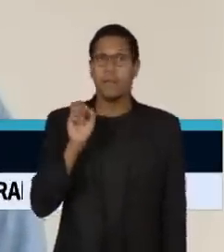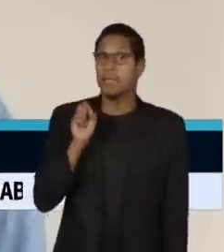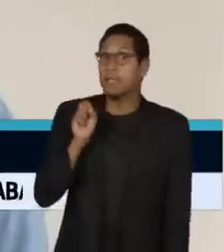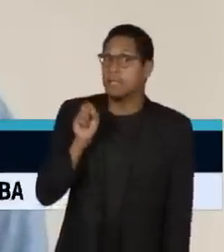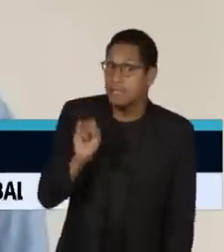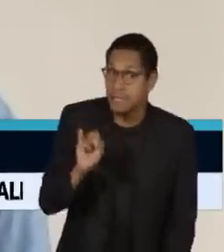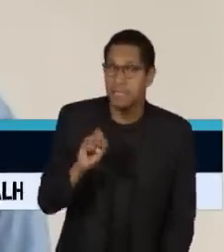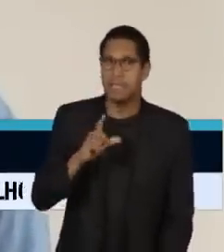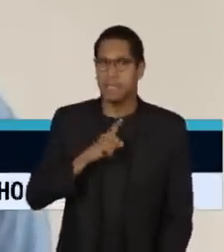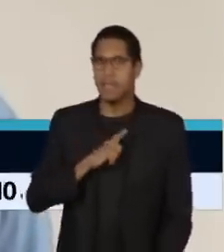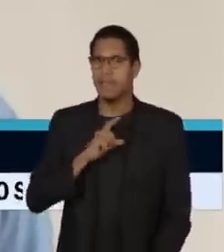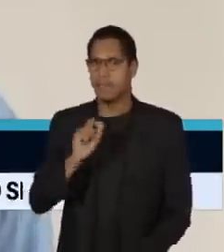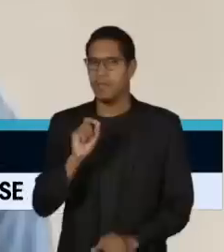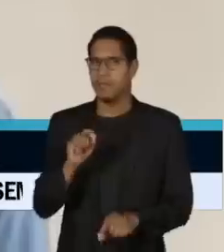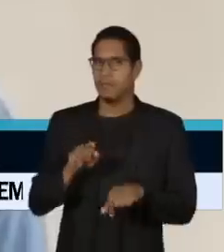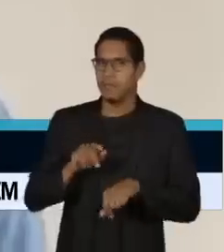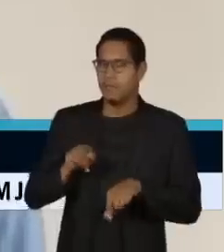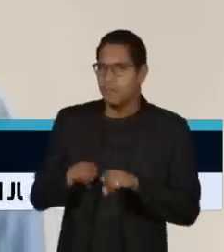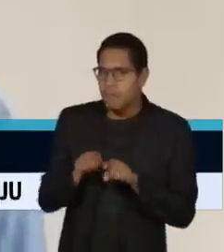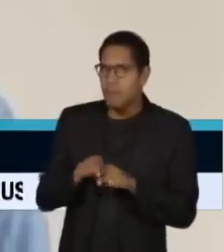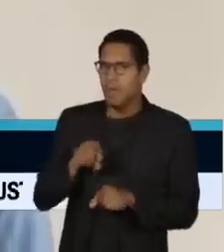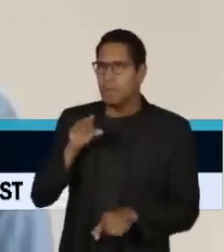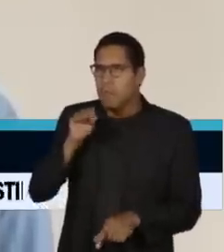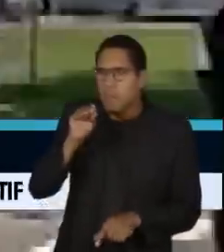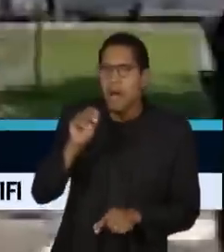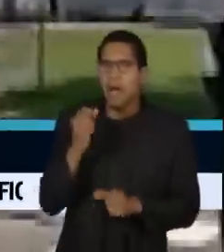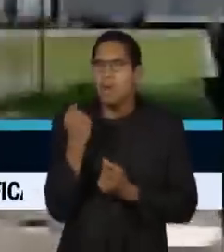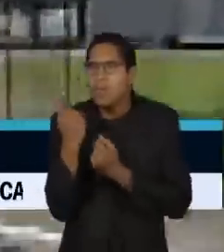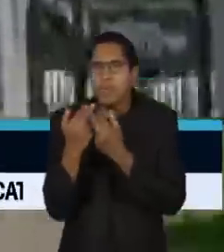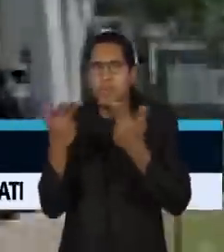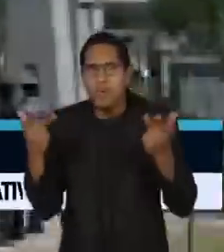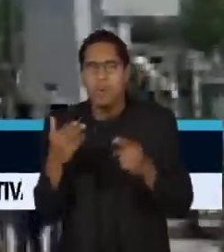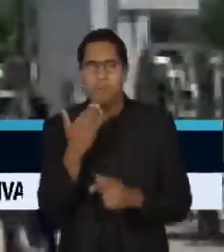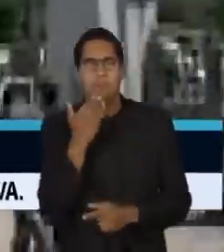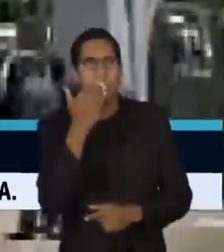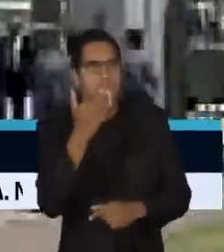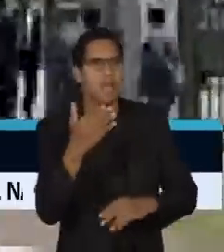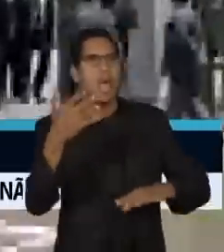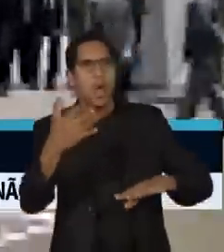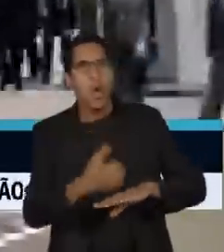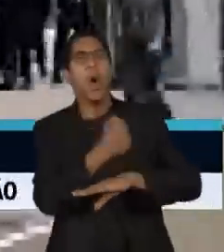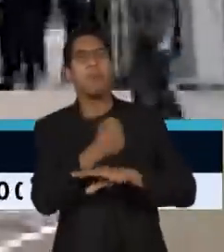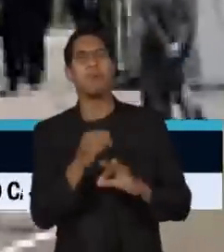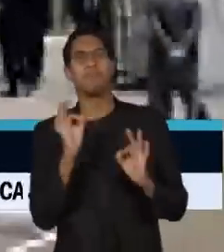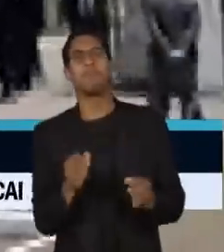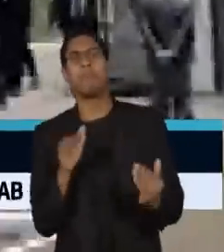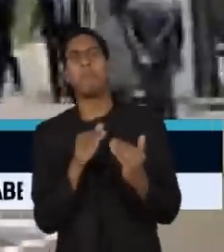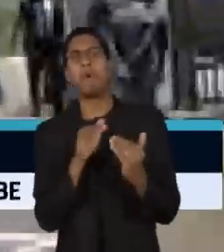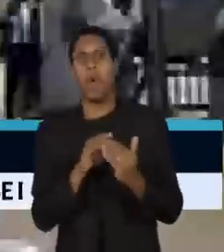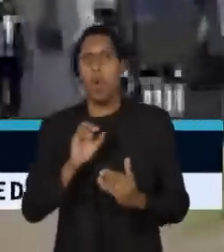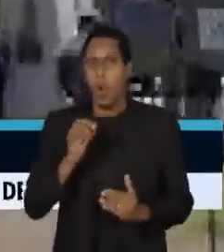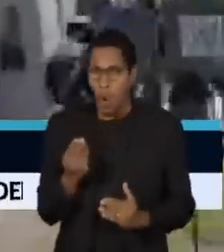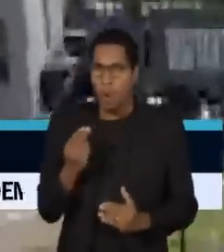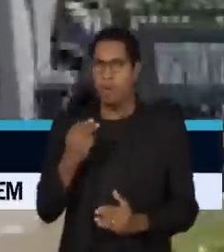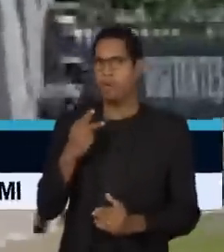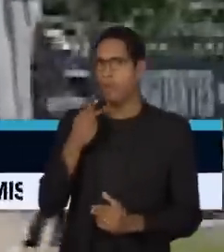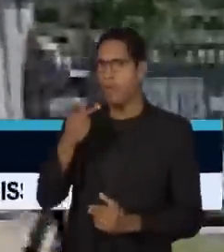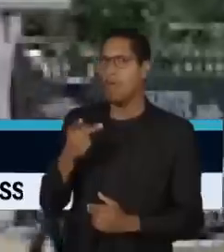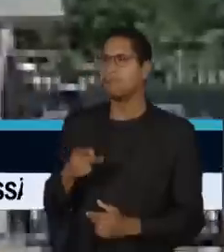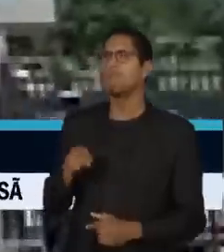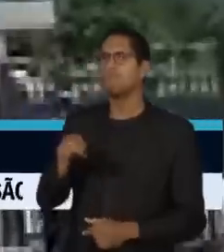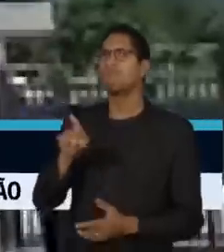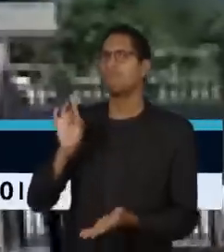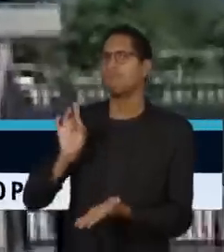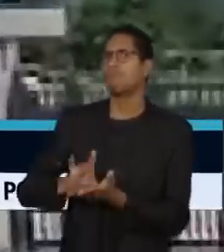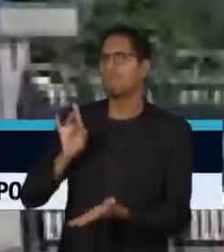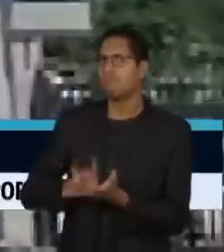falasse as palavras que os apoiadores querem ouvir, conclamasse o golpe de Estado ou afirmasse que as urnas foram fraudadas, se ele